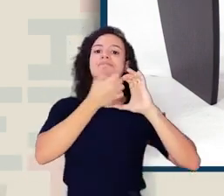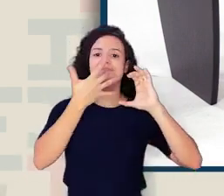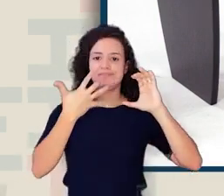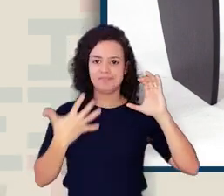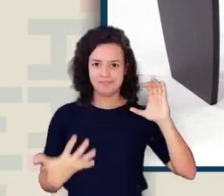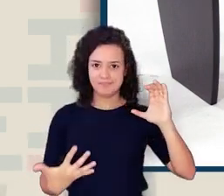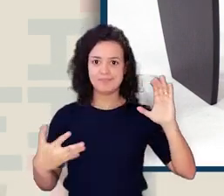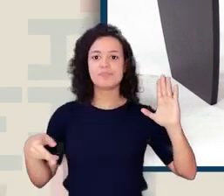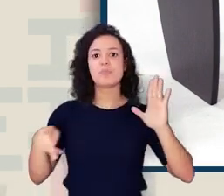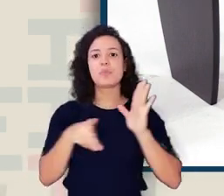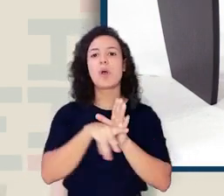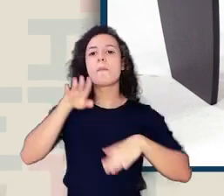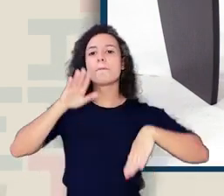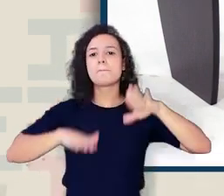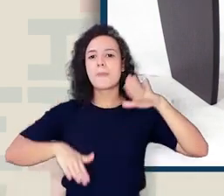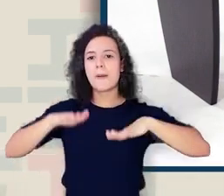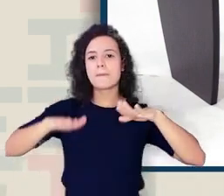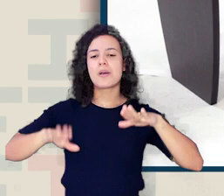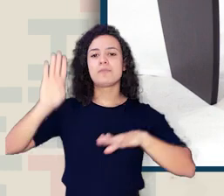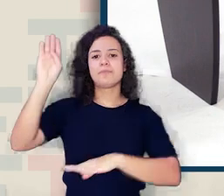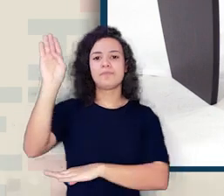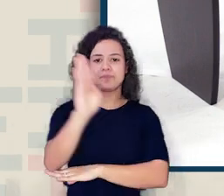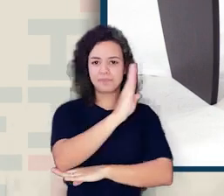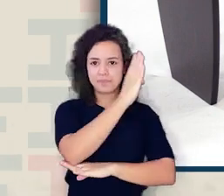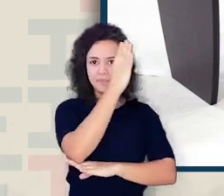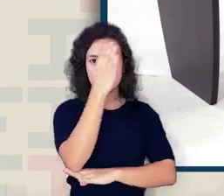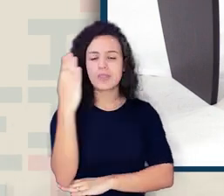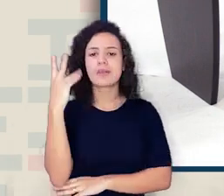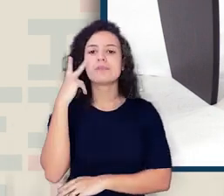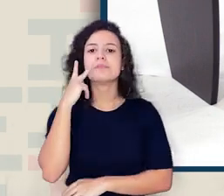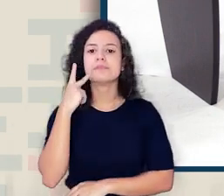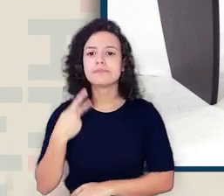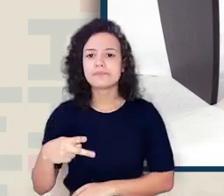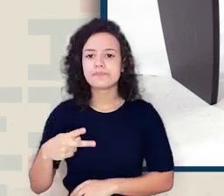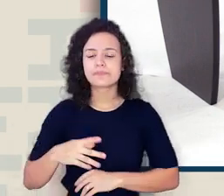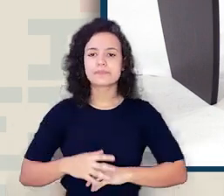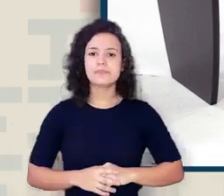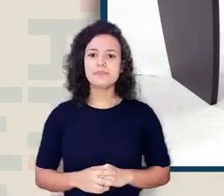essas características nos nossos toques do maracatu cearense.